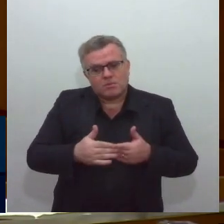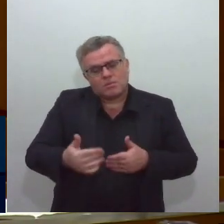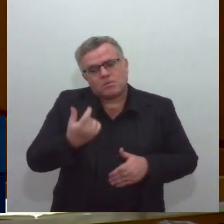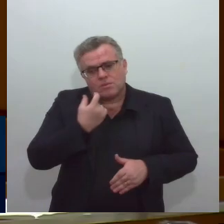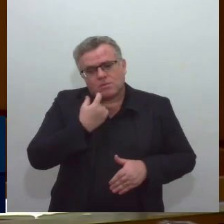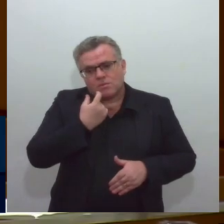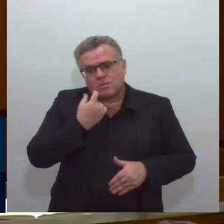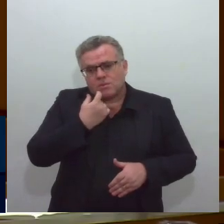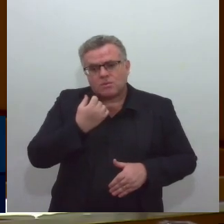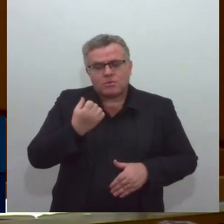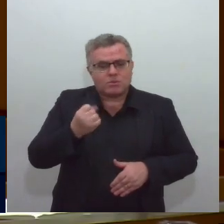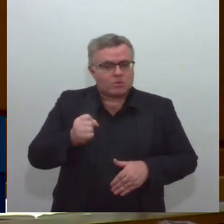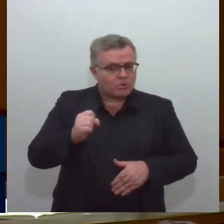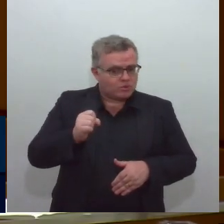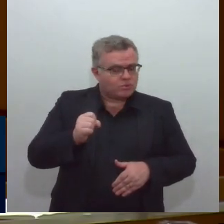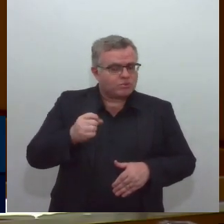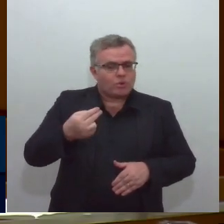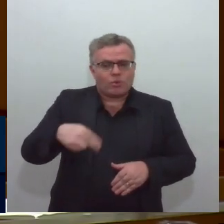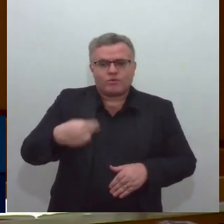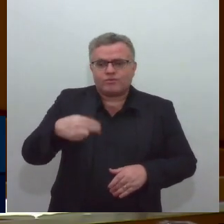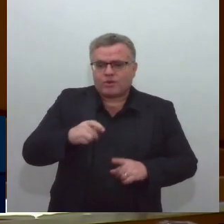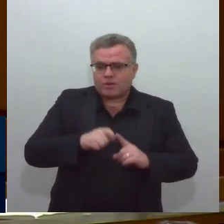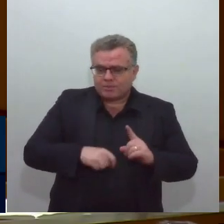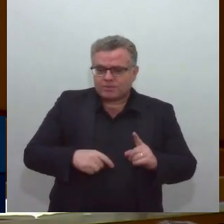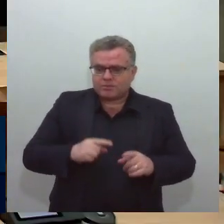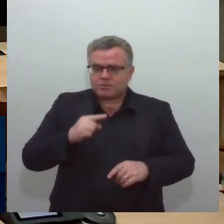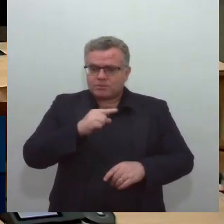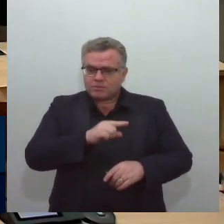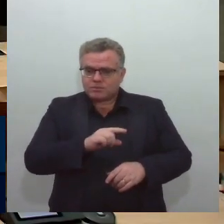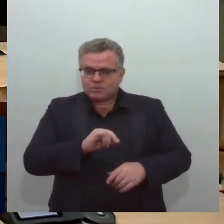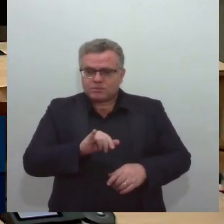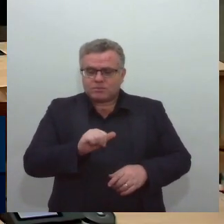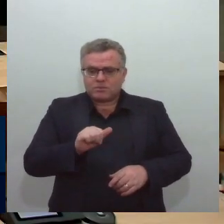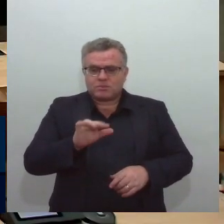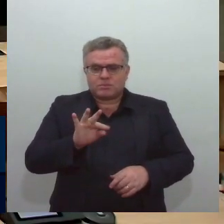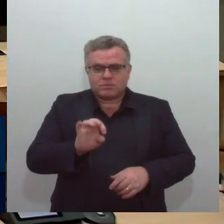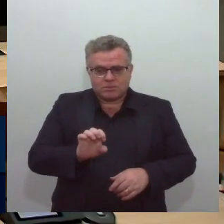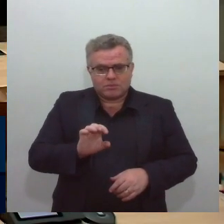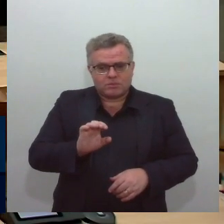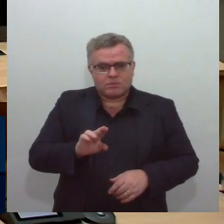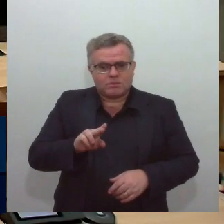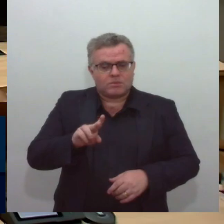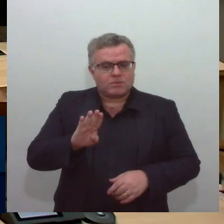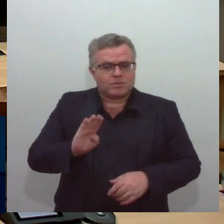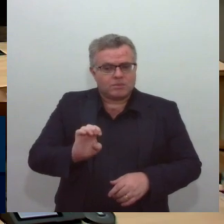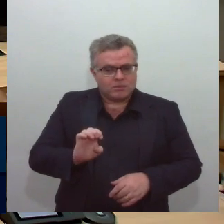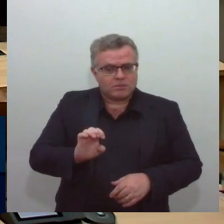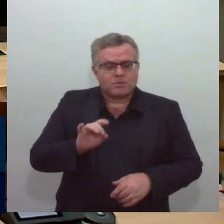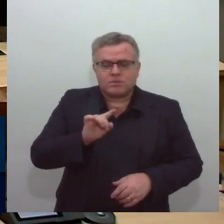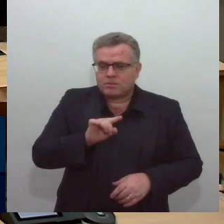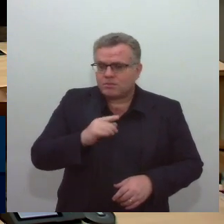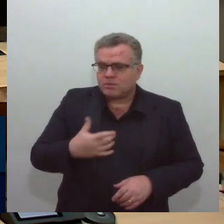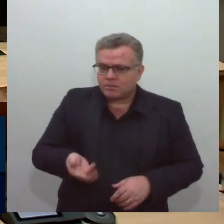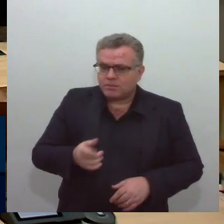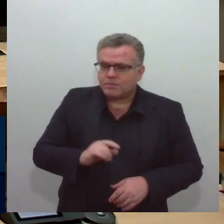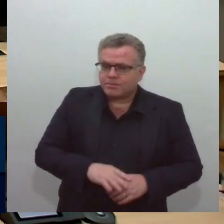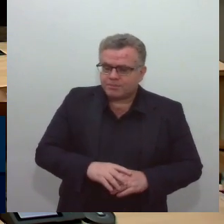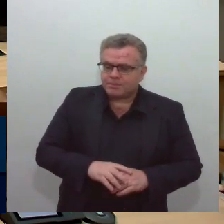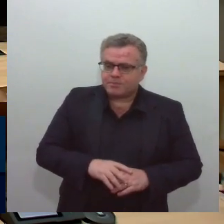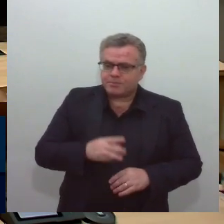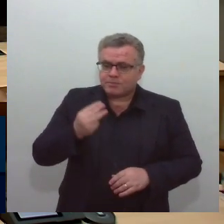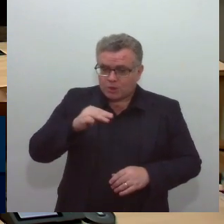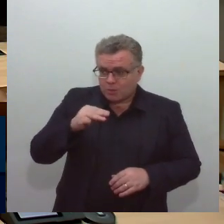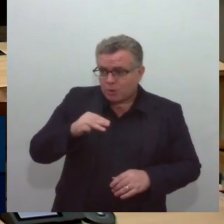no Yacht Club de... Deputado, tem mais 2 minutos. Obrigada, senhor presidente. Aqui no Yacht Club de